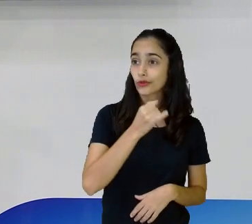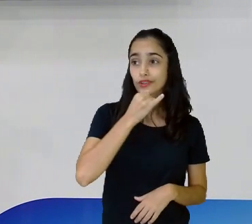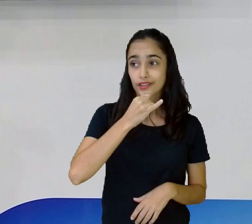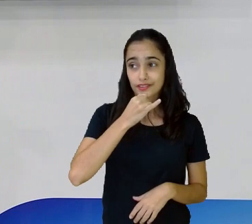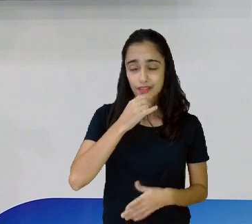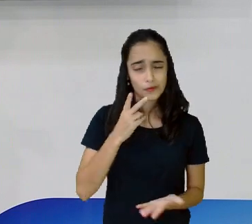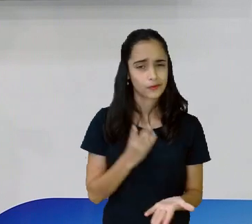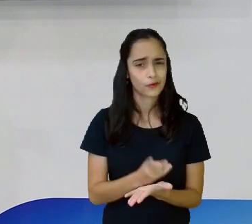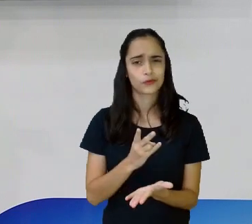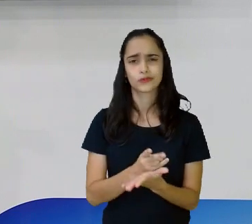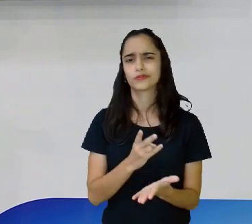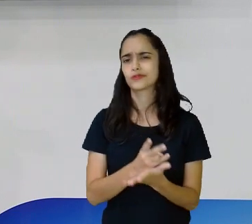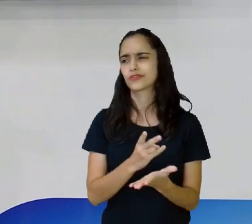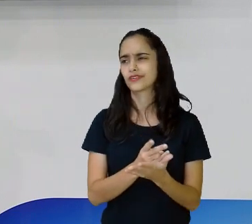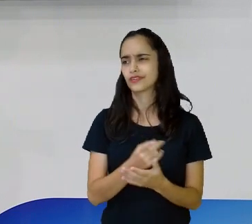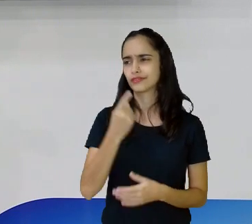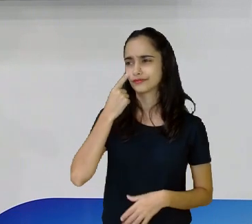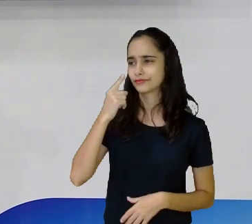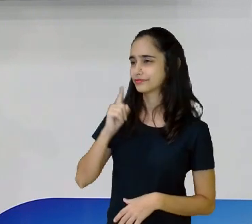reto,